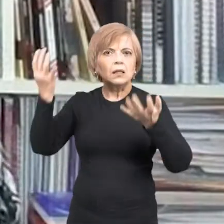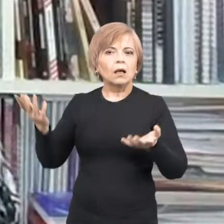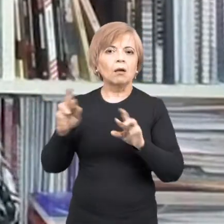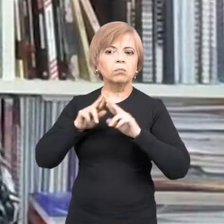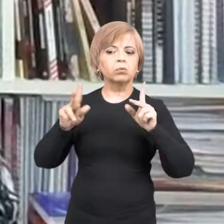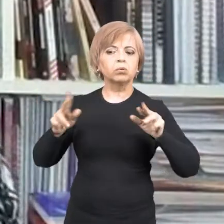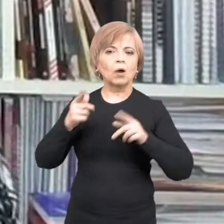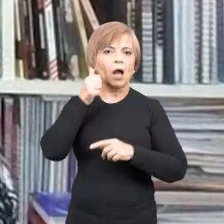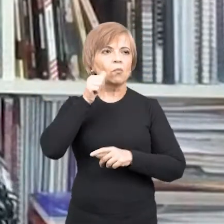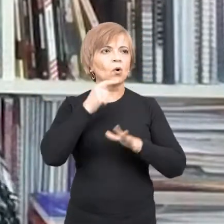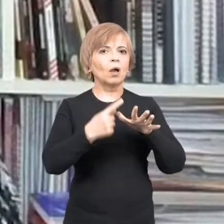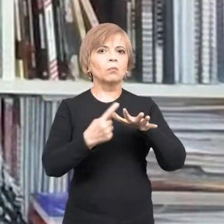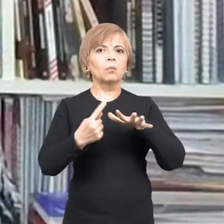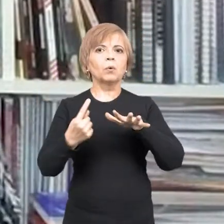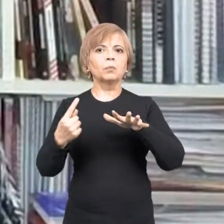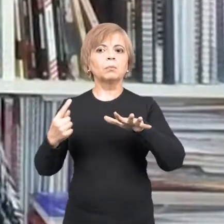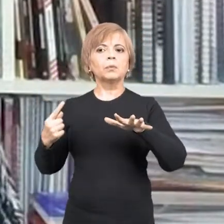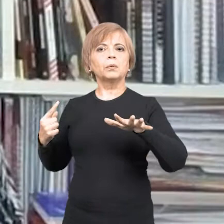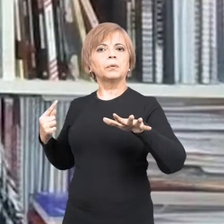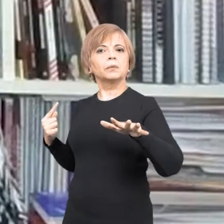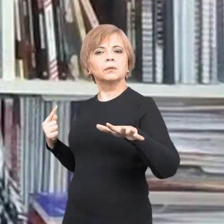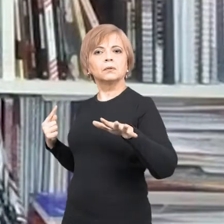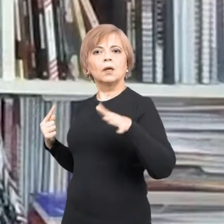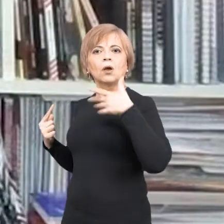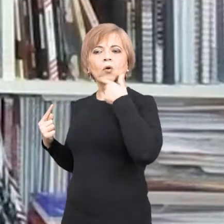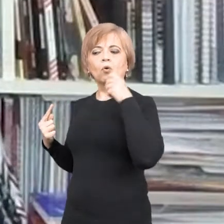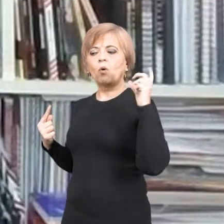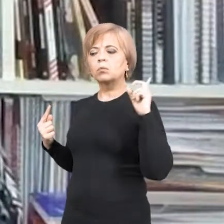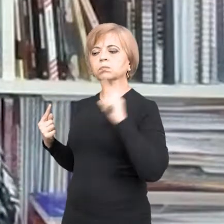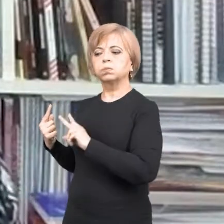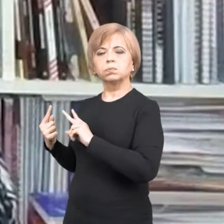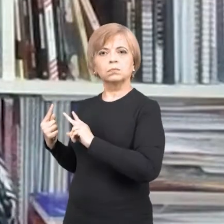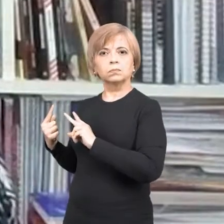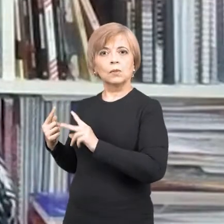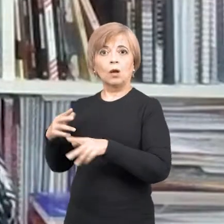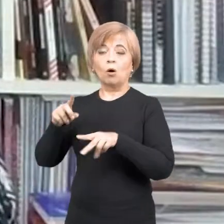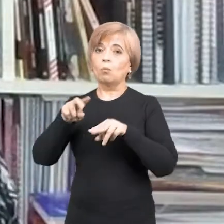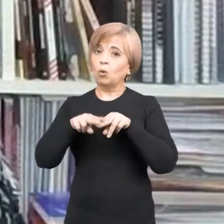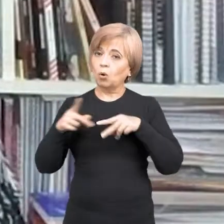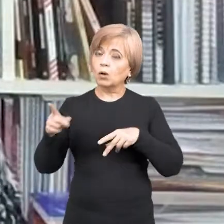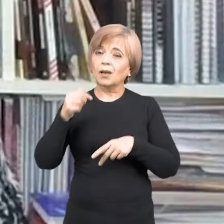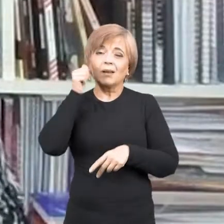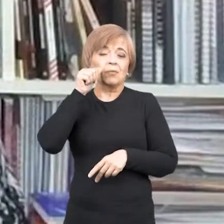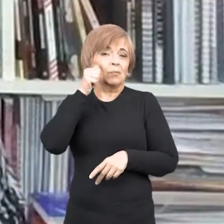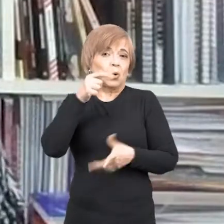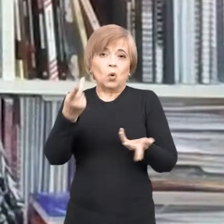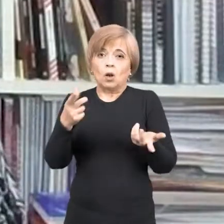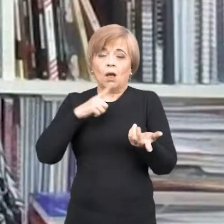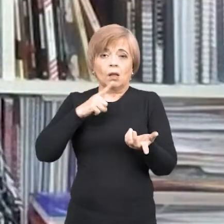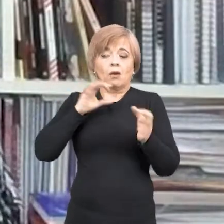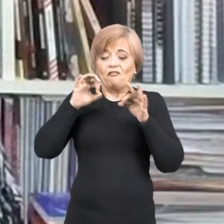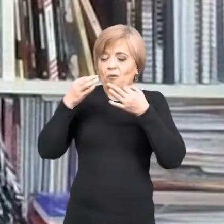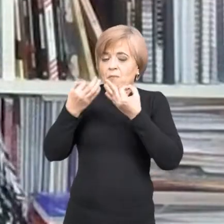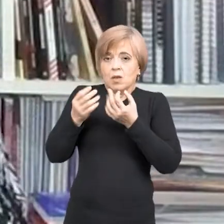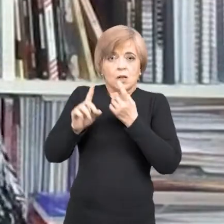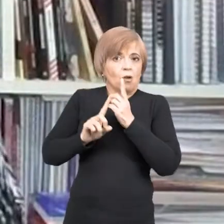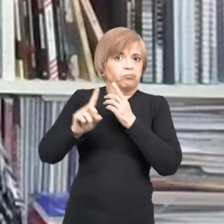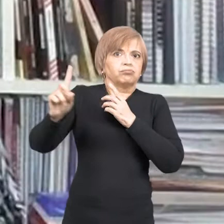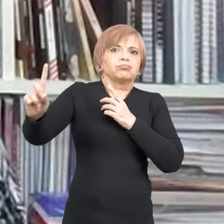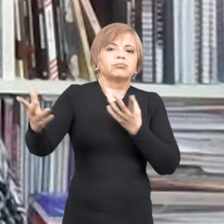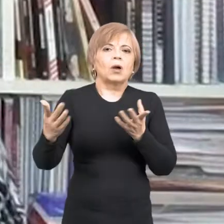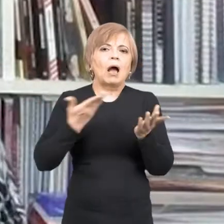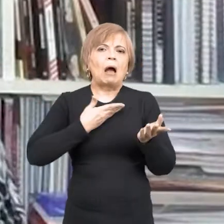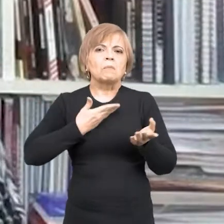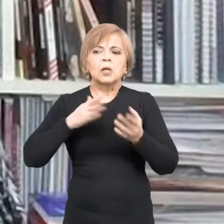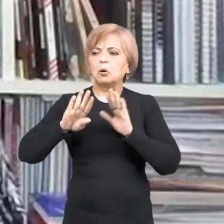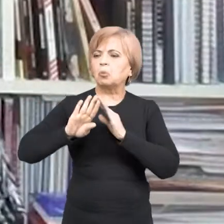isolada. E esse é um dos sintomas da violência doméstica, o isolamento da mulher, isolamento da sua família, isolamento